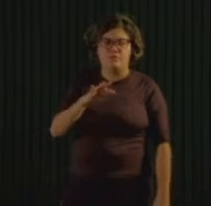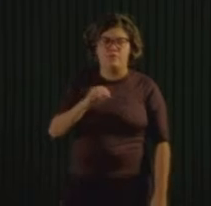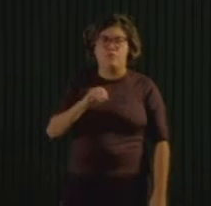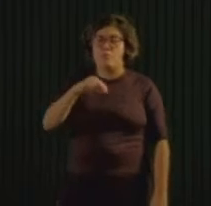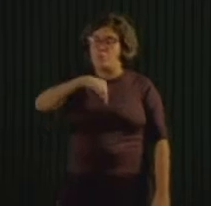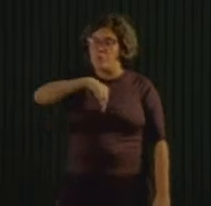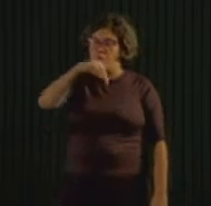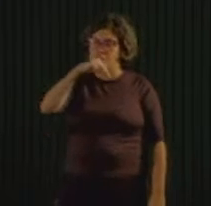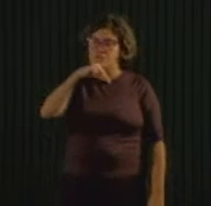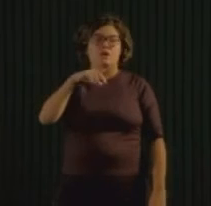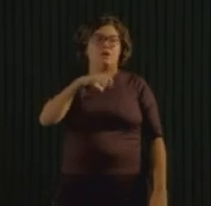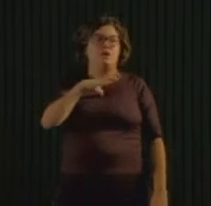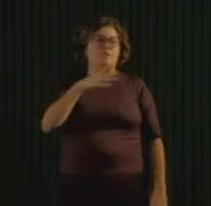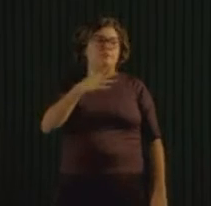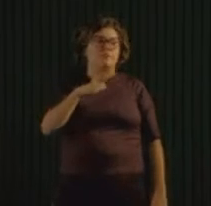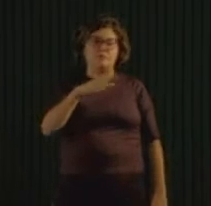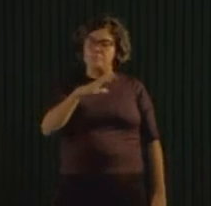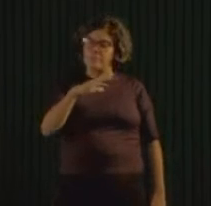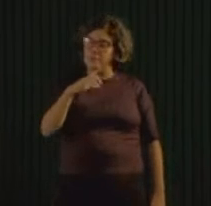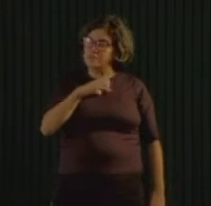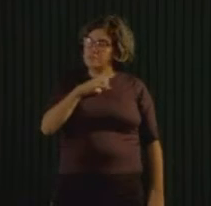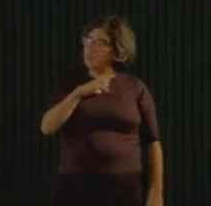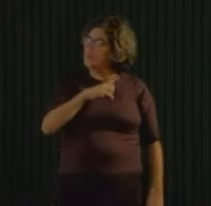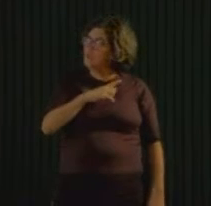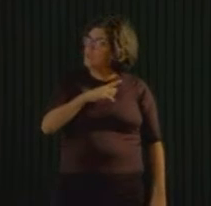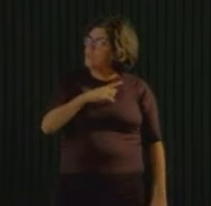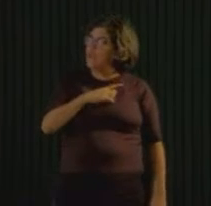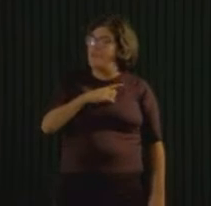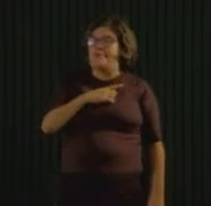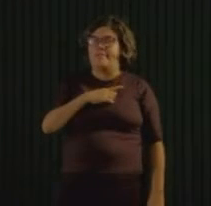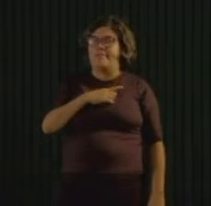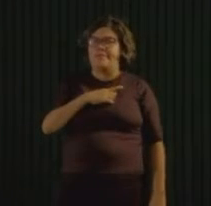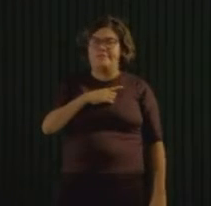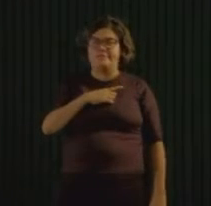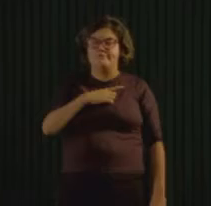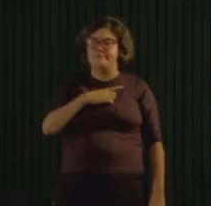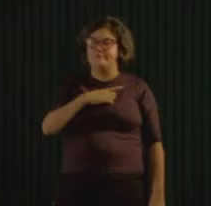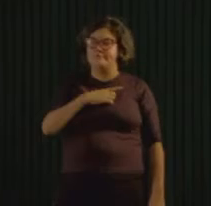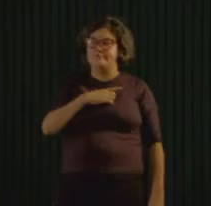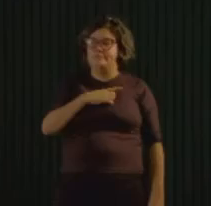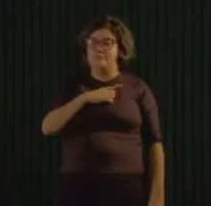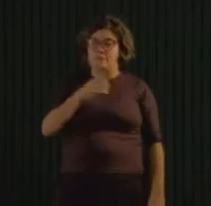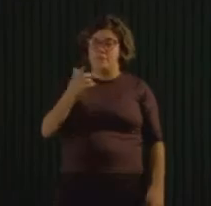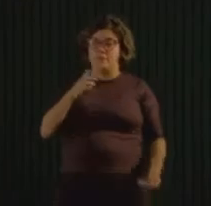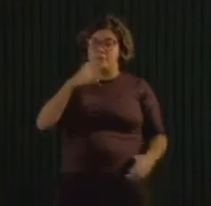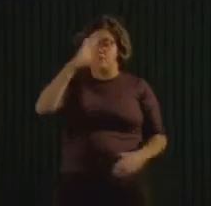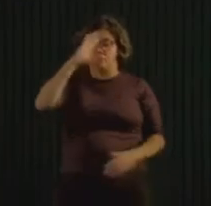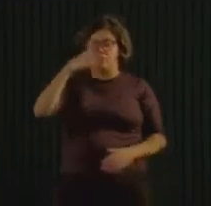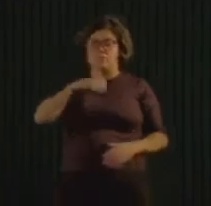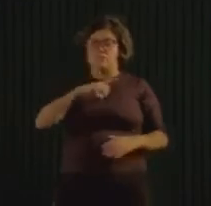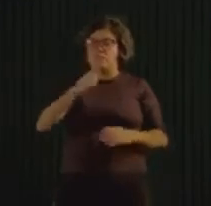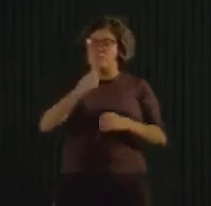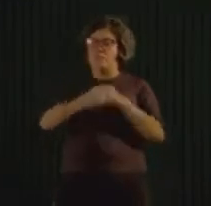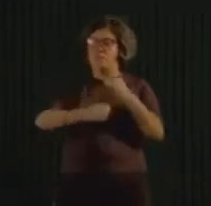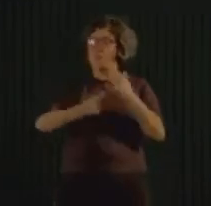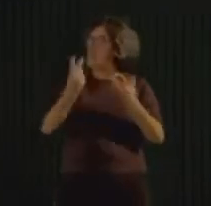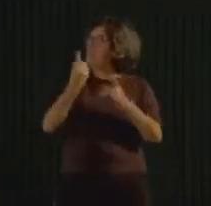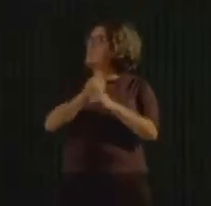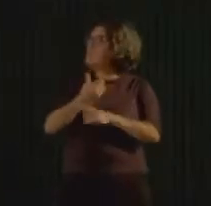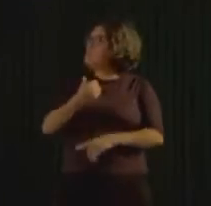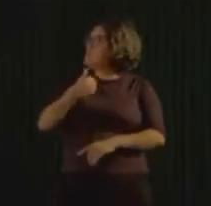Pacífico Norte, ele é do tamanho do Texas, segundo as pesquisas, e é uma que o capitão Charles Moore, grande capitão,